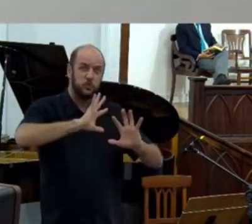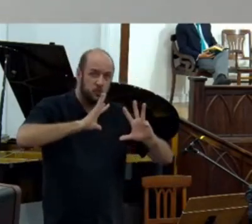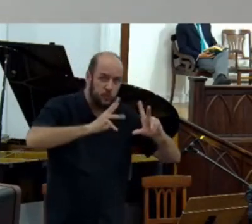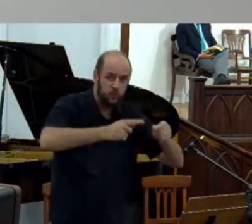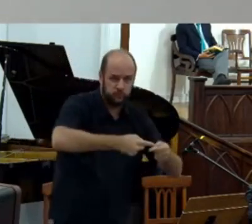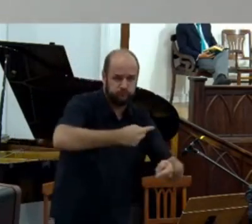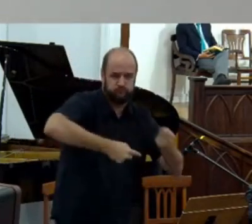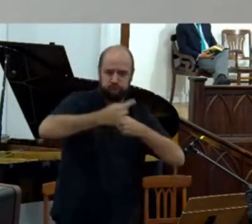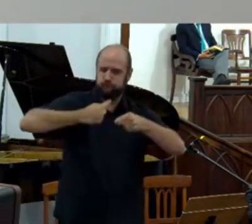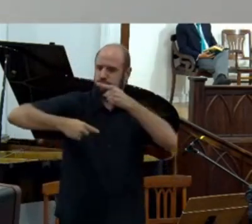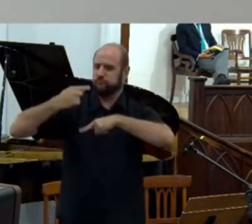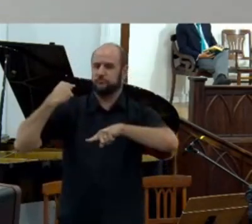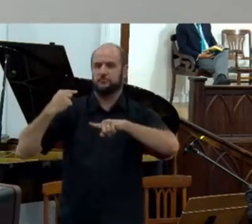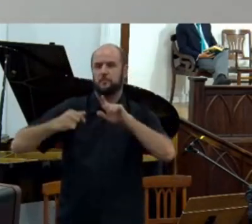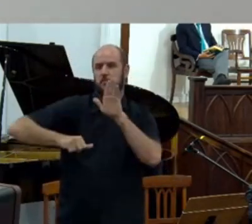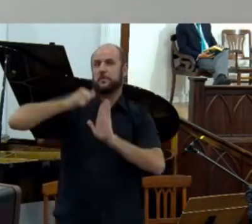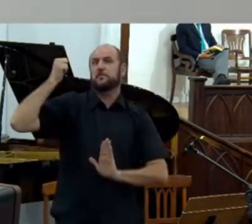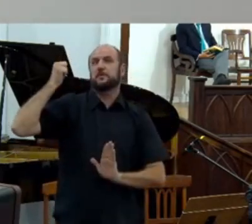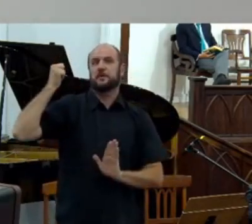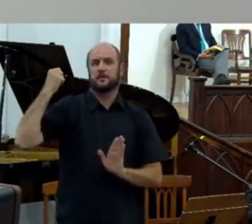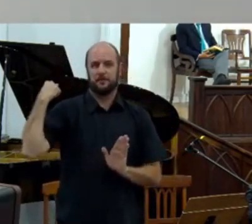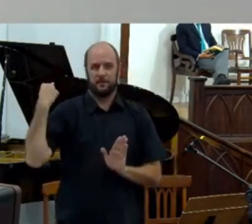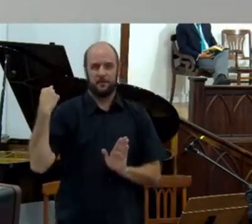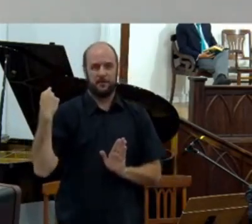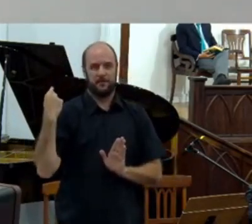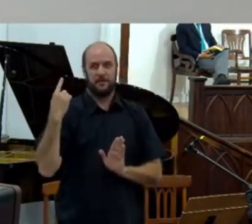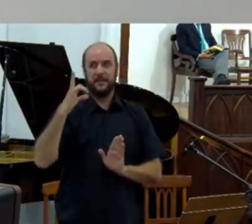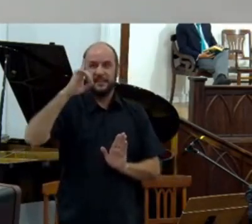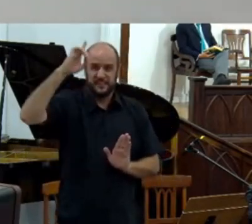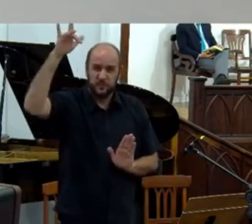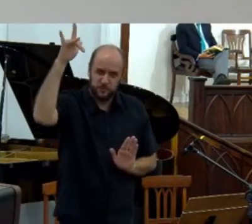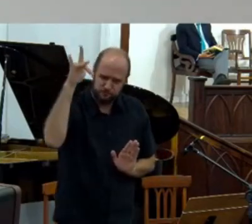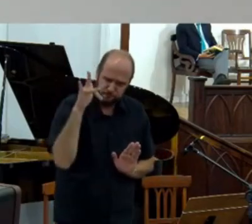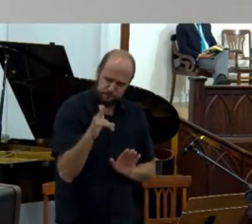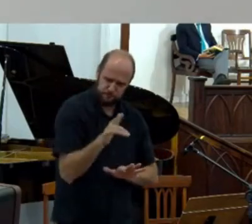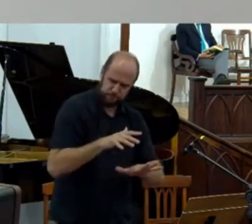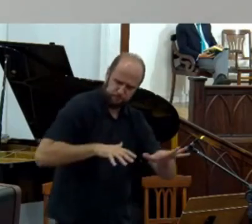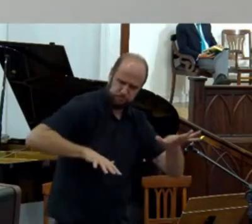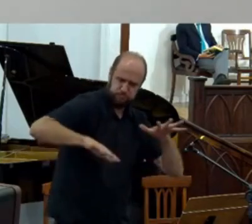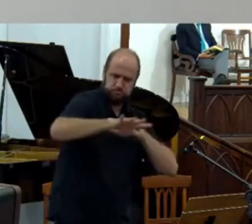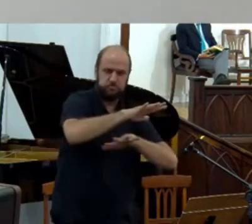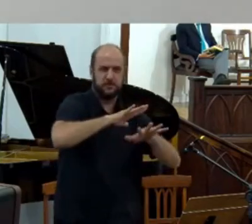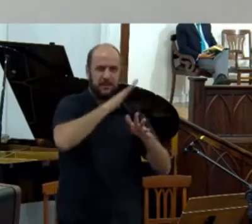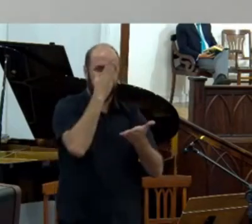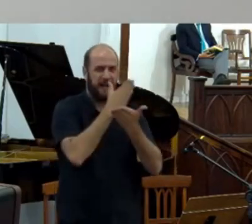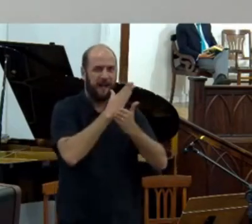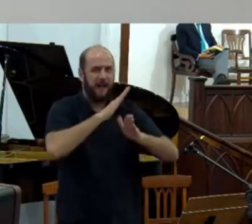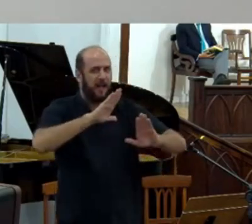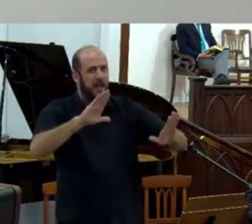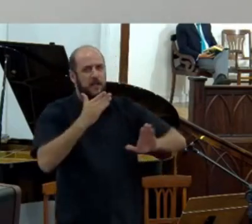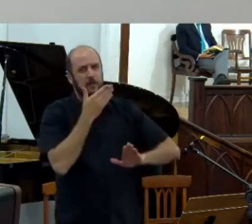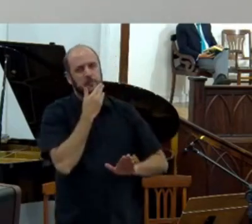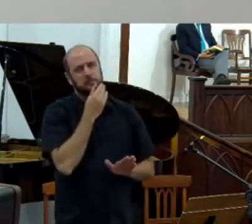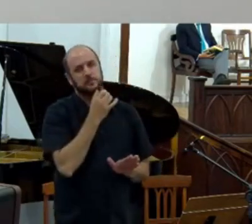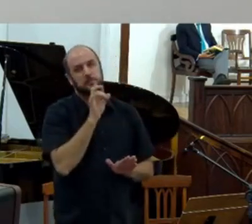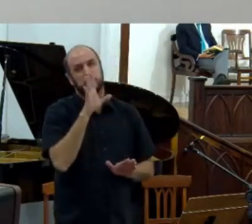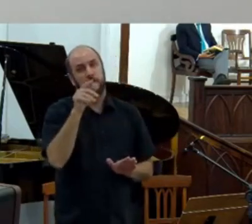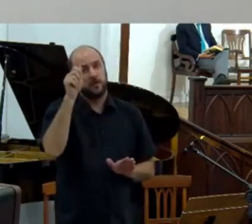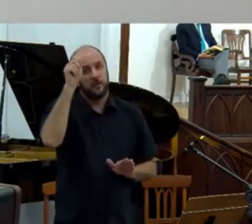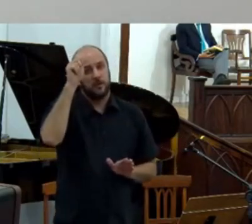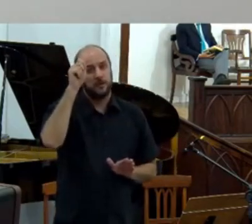primeiro ato criacional. Uma intervenção divina tal que pôs fim à humanidade, com exceção de